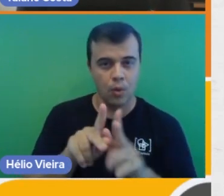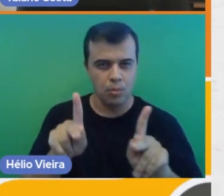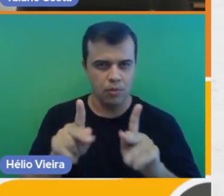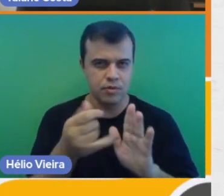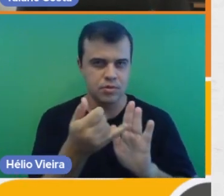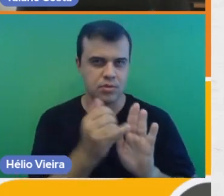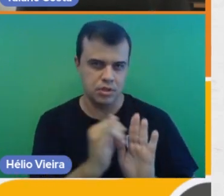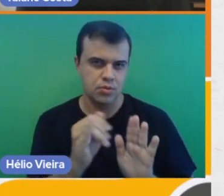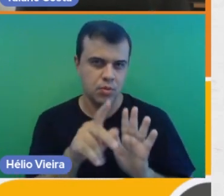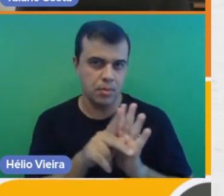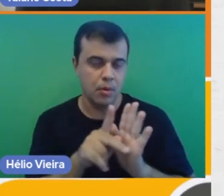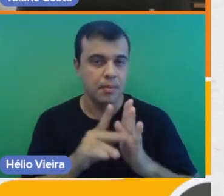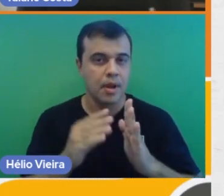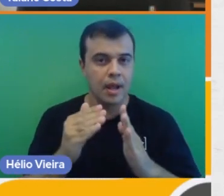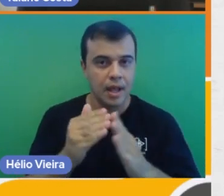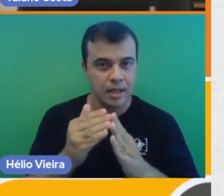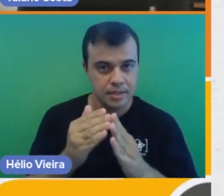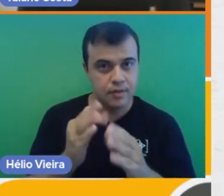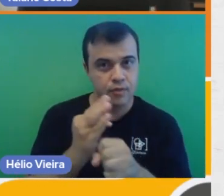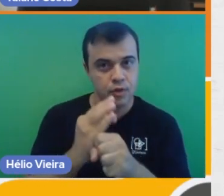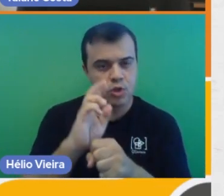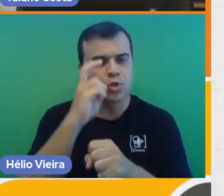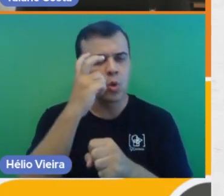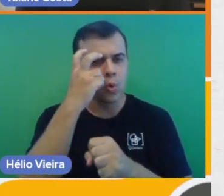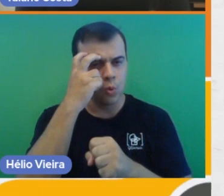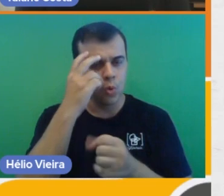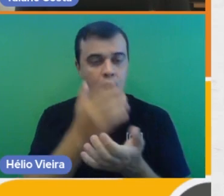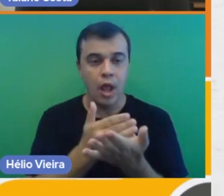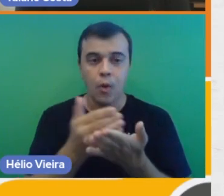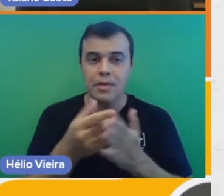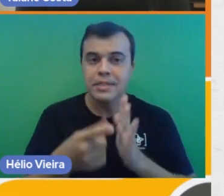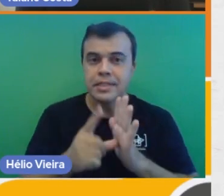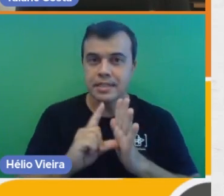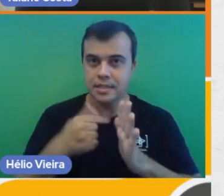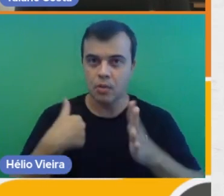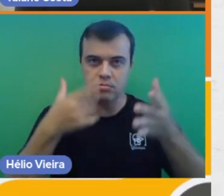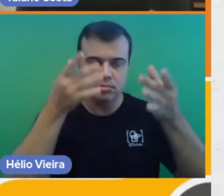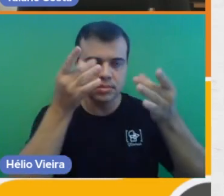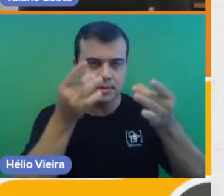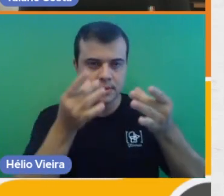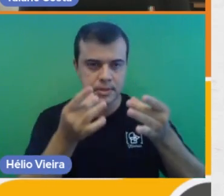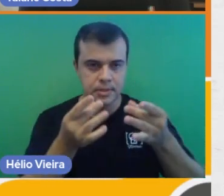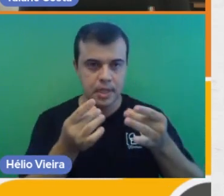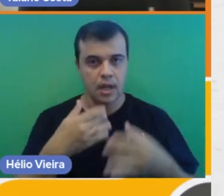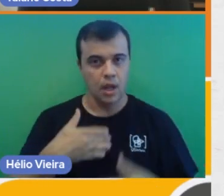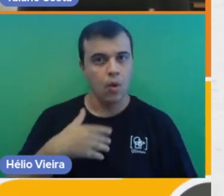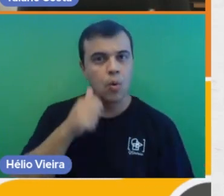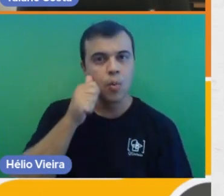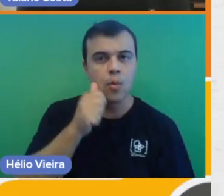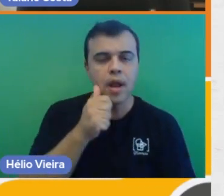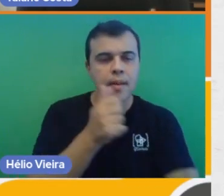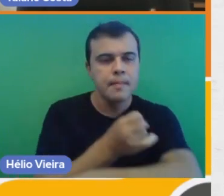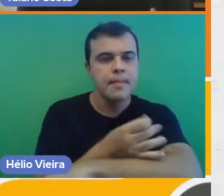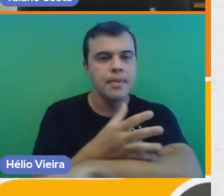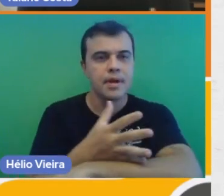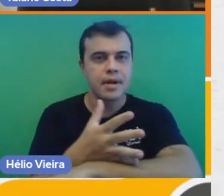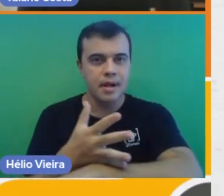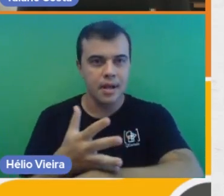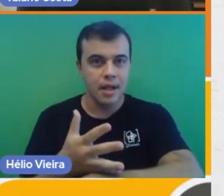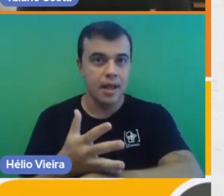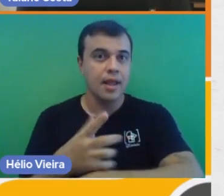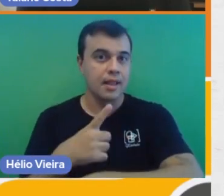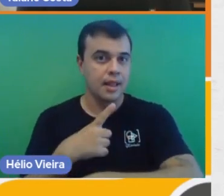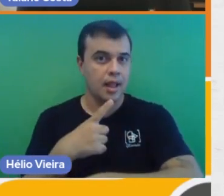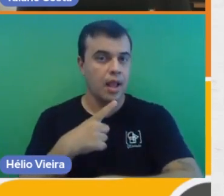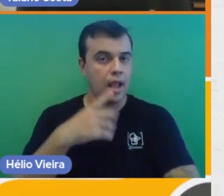da Casa Fiat de Cultura. Antes de começar, eu vou fazer minha audiodescrição. Eu sou uma mulher branca, tenho